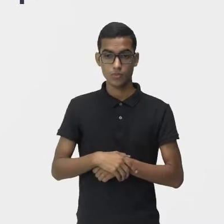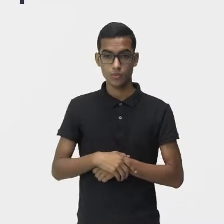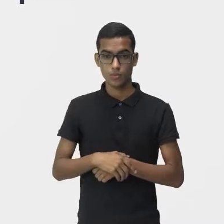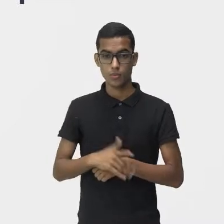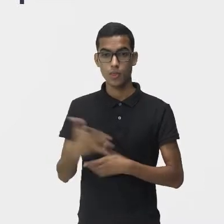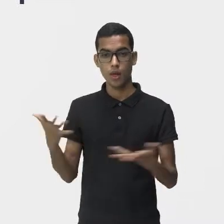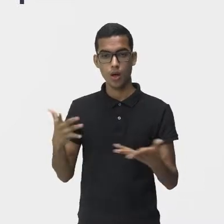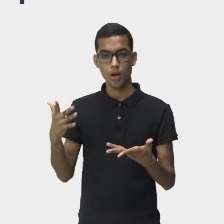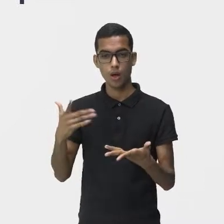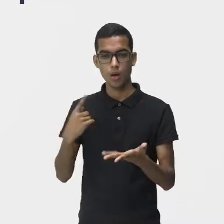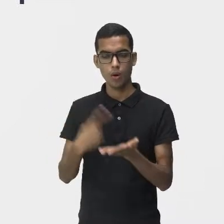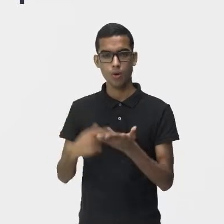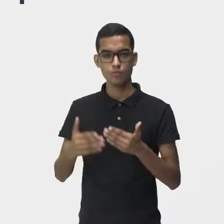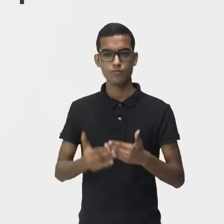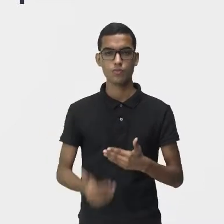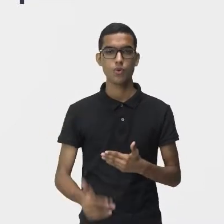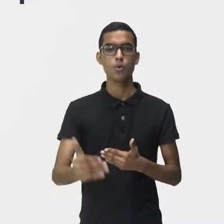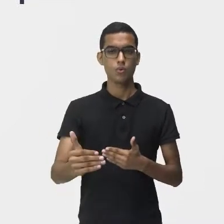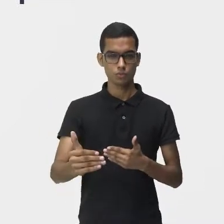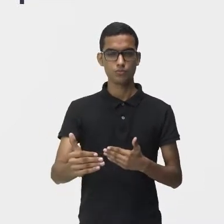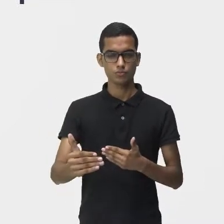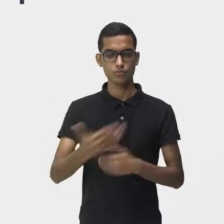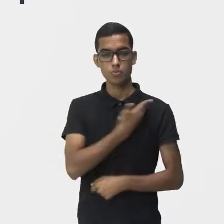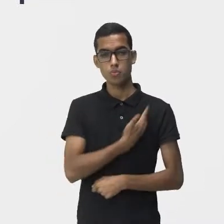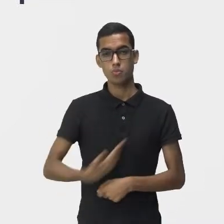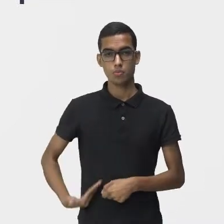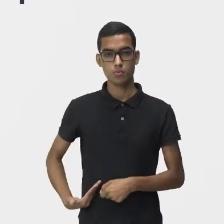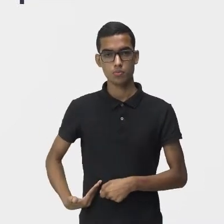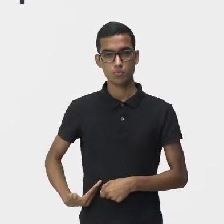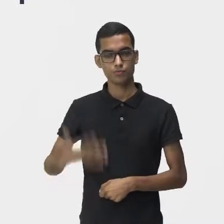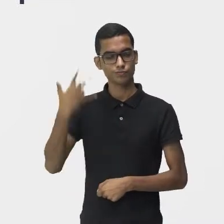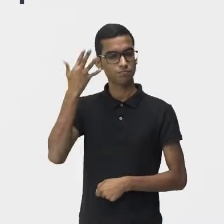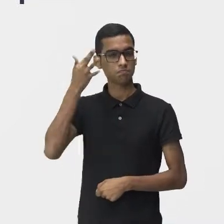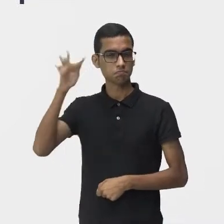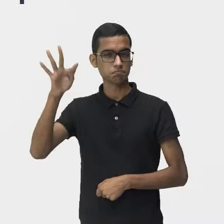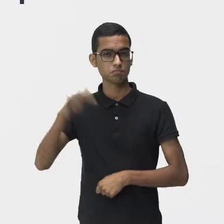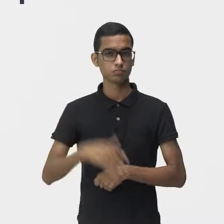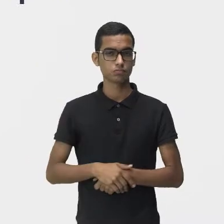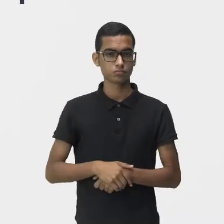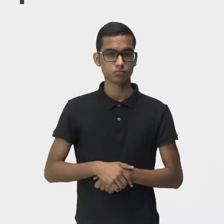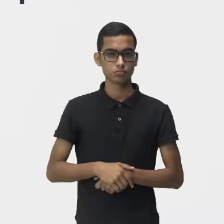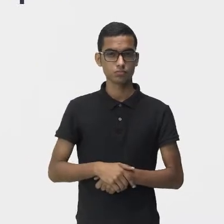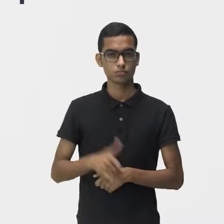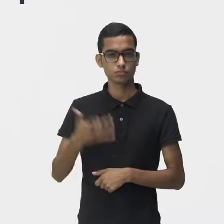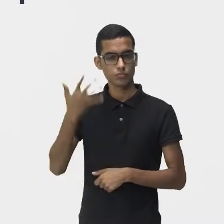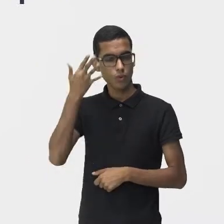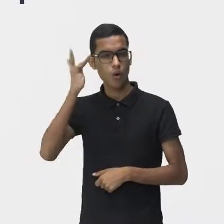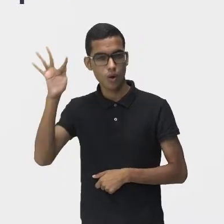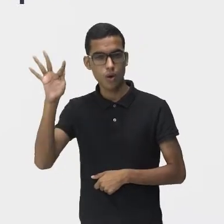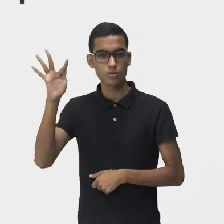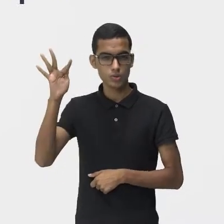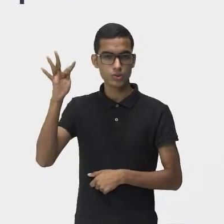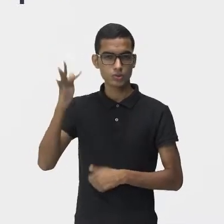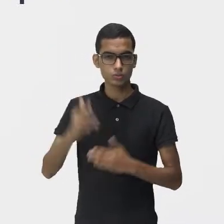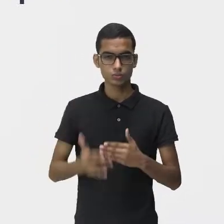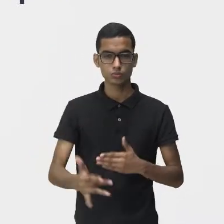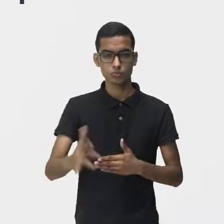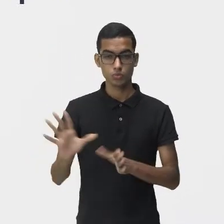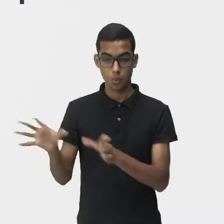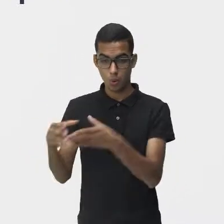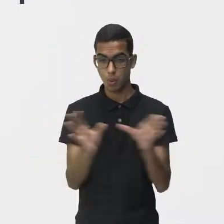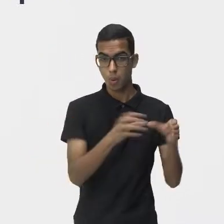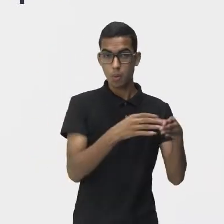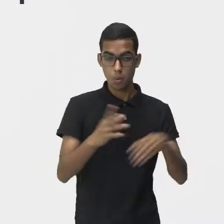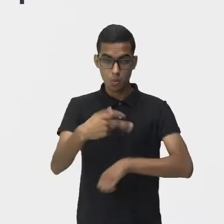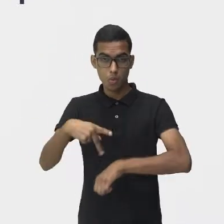agora levar à frente o governo francês. Nós vamos ver a França sendo conduzida agora por esses grupos